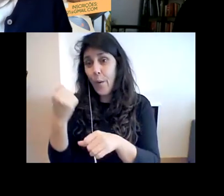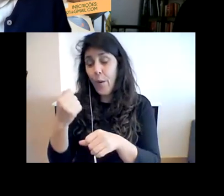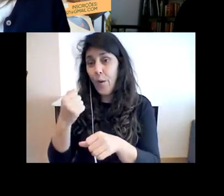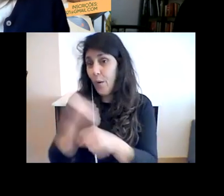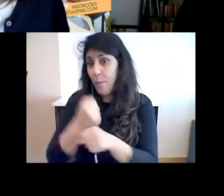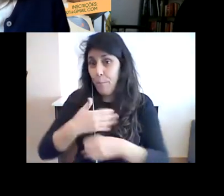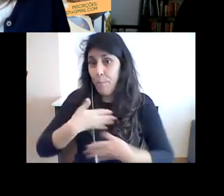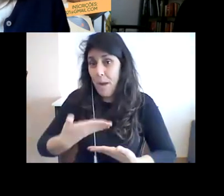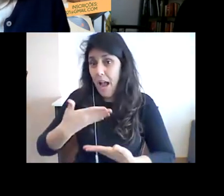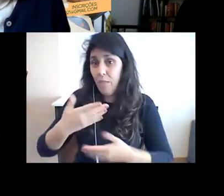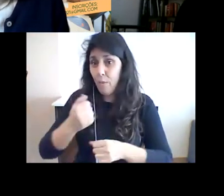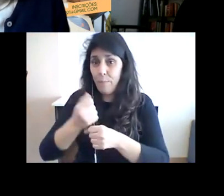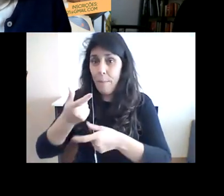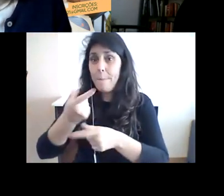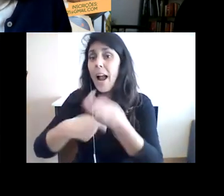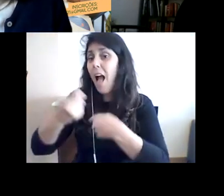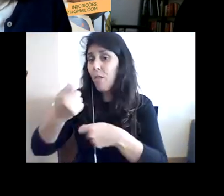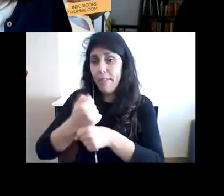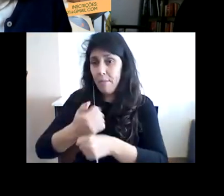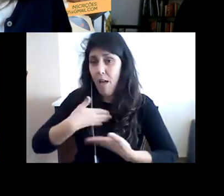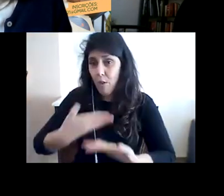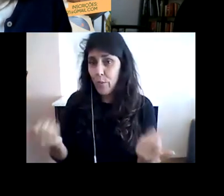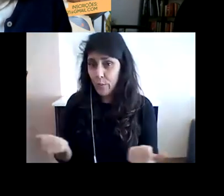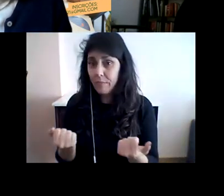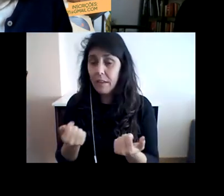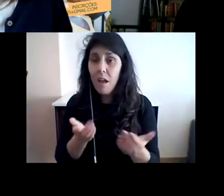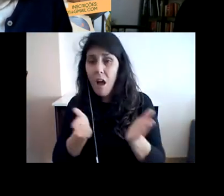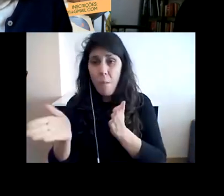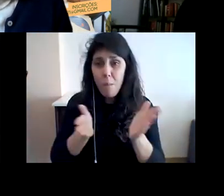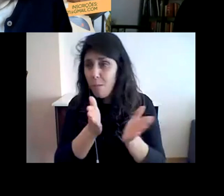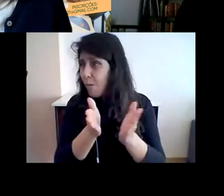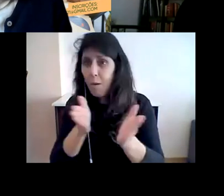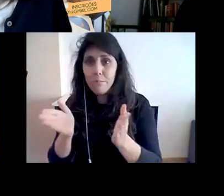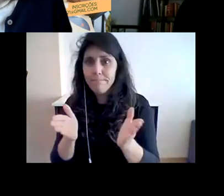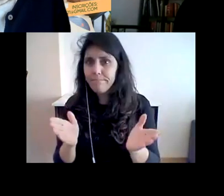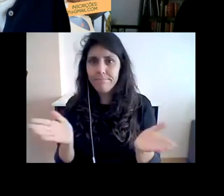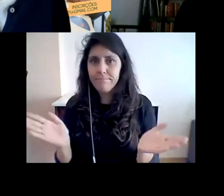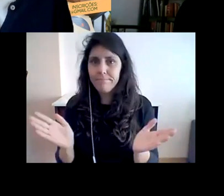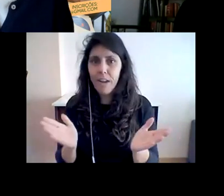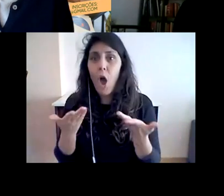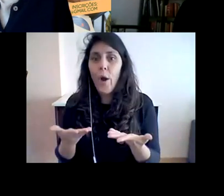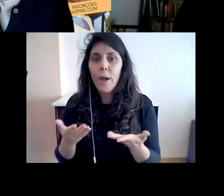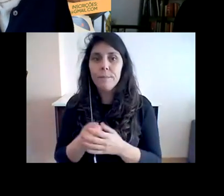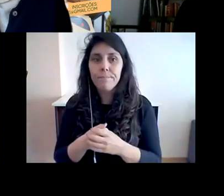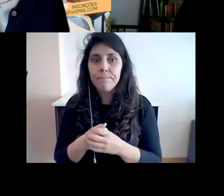de facto, são solicitações múltiplas e contraditórias. Agora, o que é que,